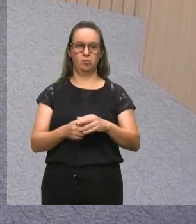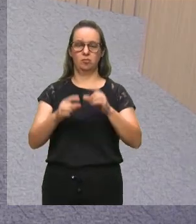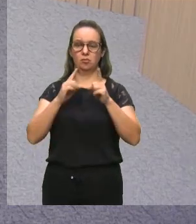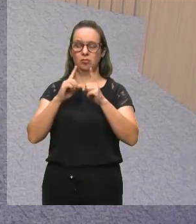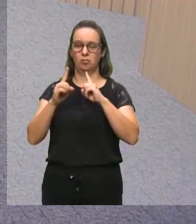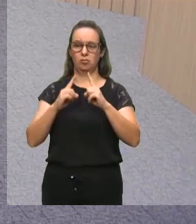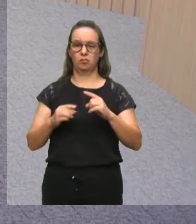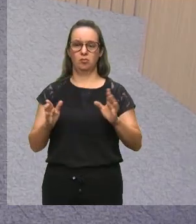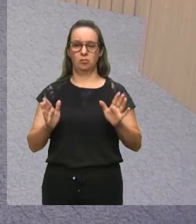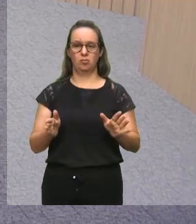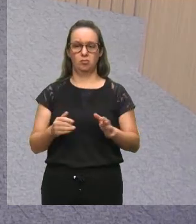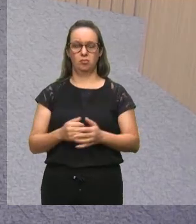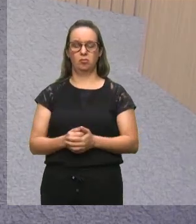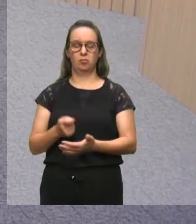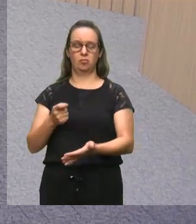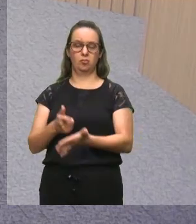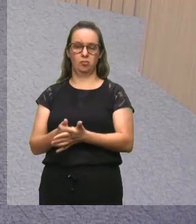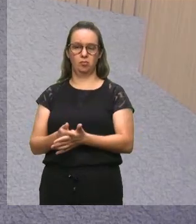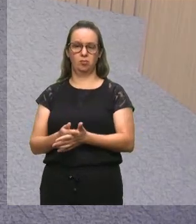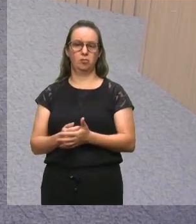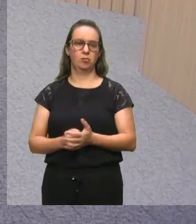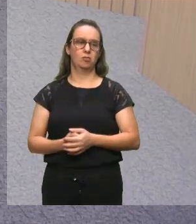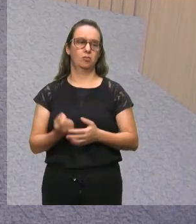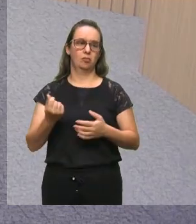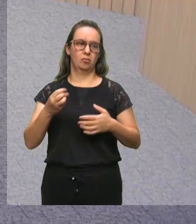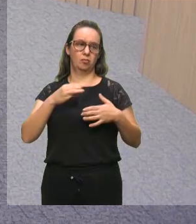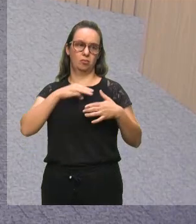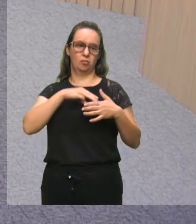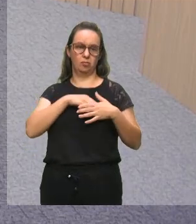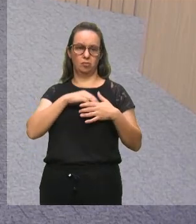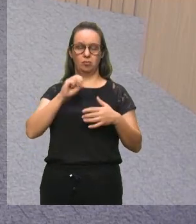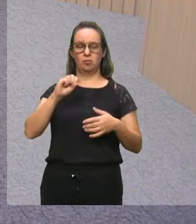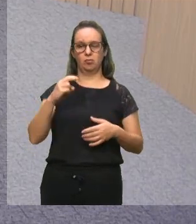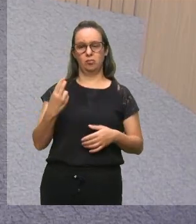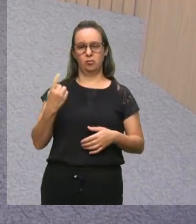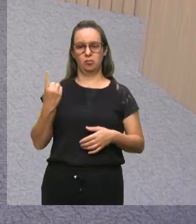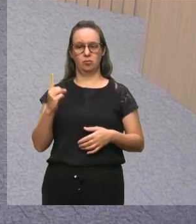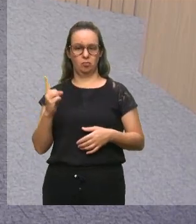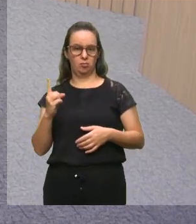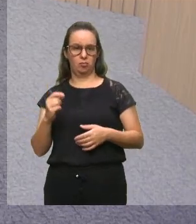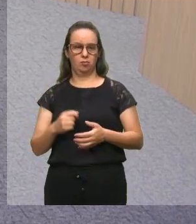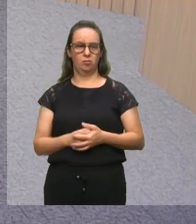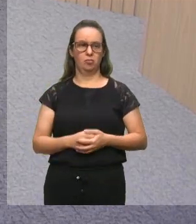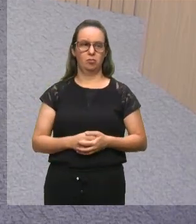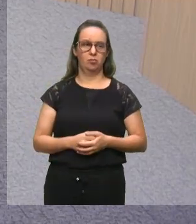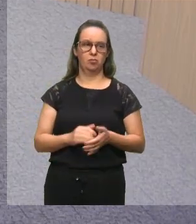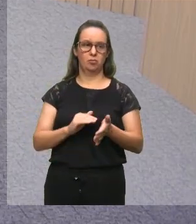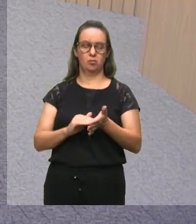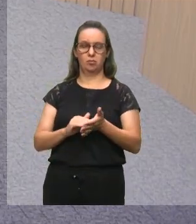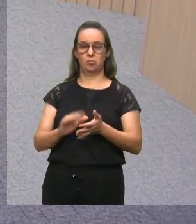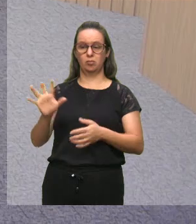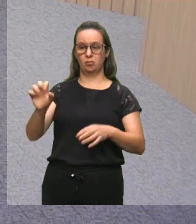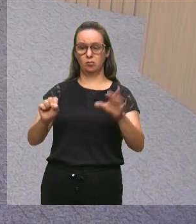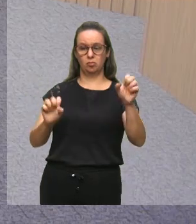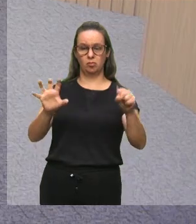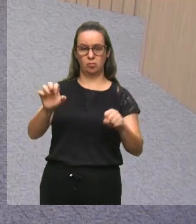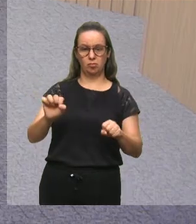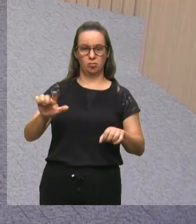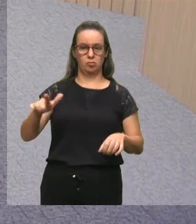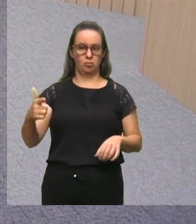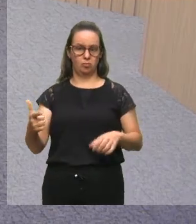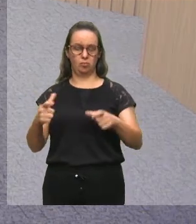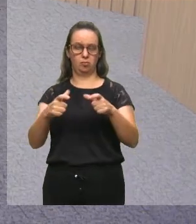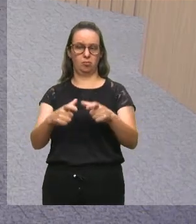vai comportar o piso, ou se a próxima secretária, para pagar o piso, vai precisar tirar dinheiro de outros lugares. Acho que, em suma, é